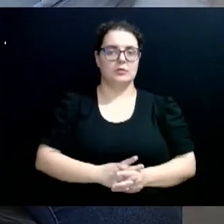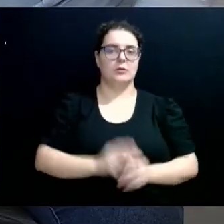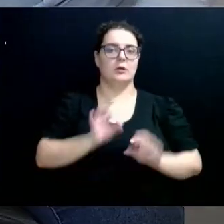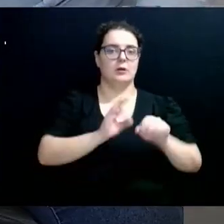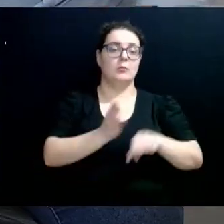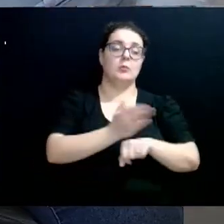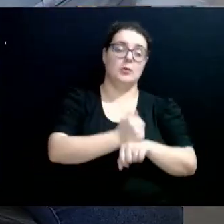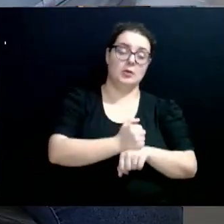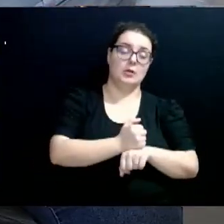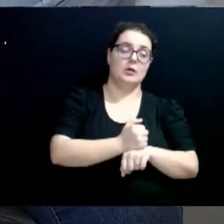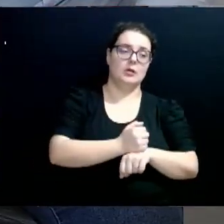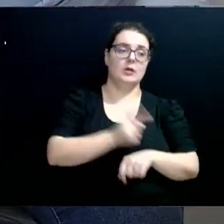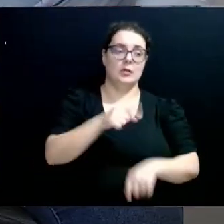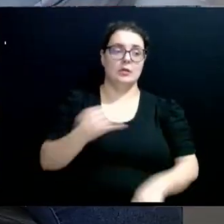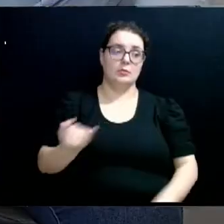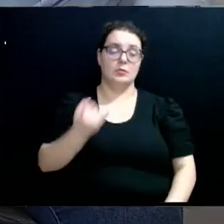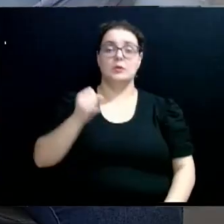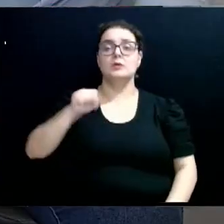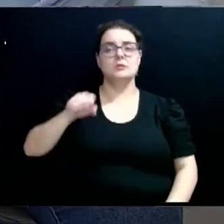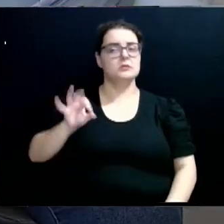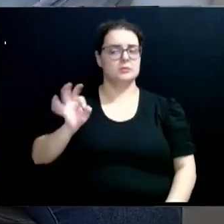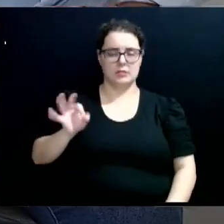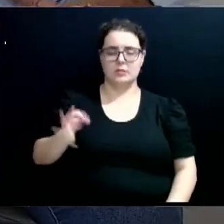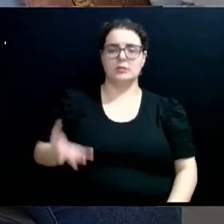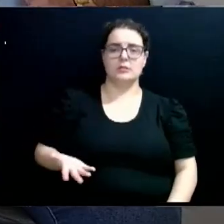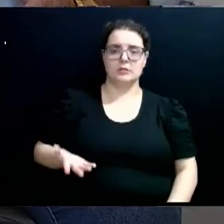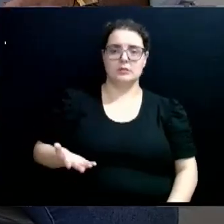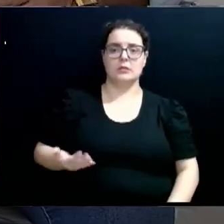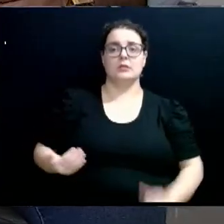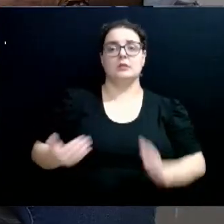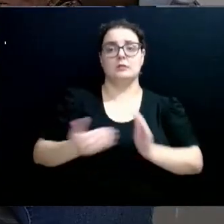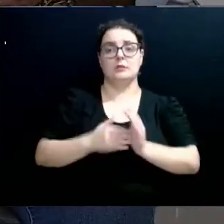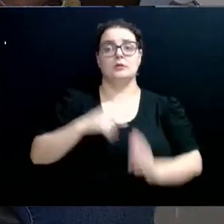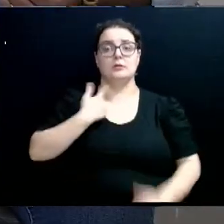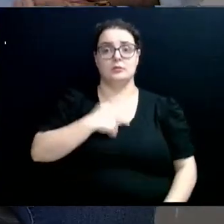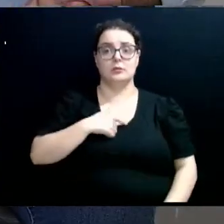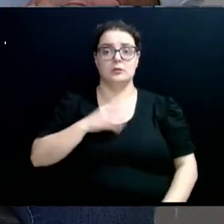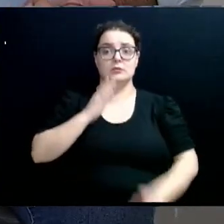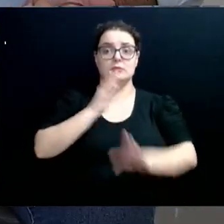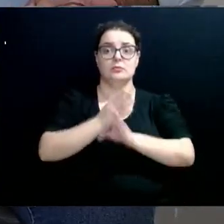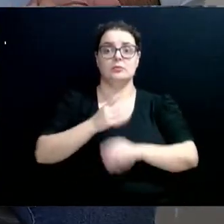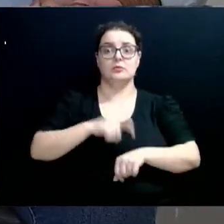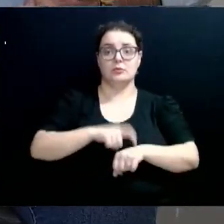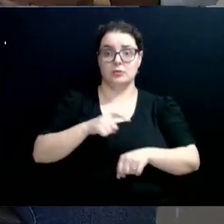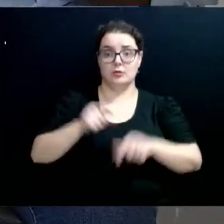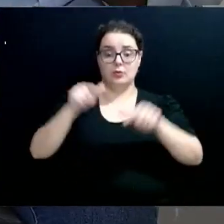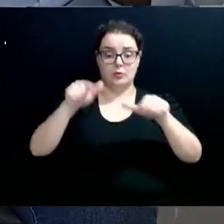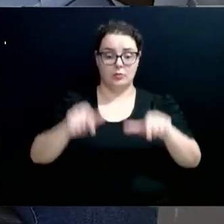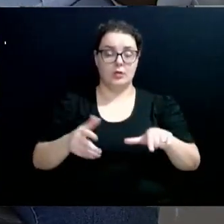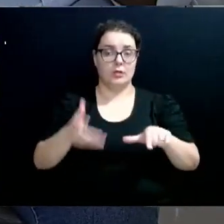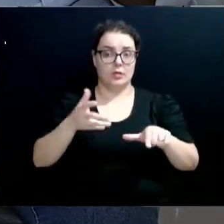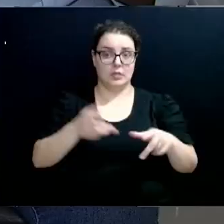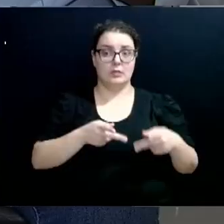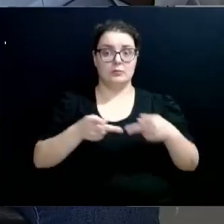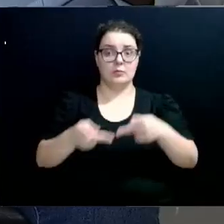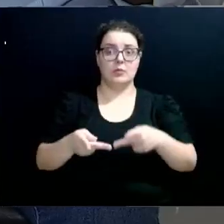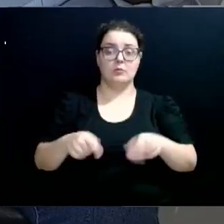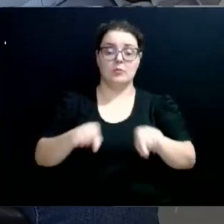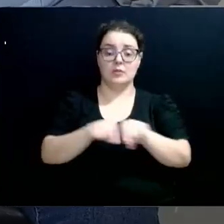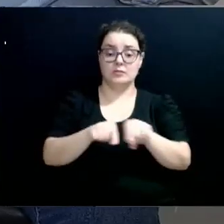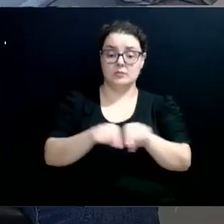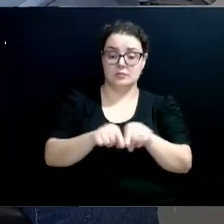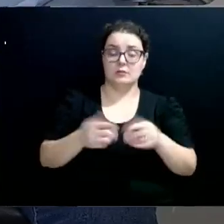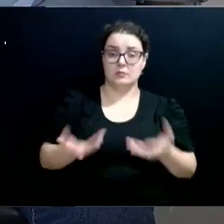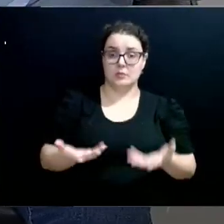a antecedência é fundamental, professor? Sem sombra de dúvida, até para que a gente possa encontrar disponibilidade no destino que a gente quer